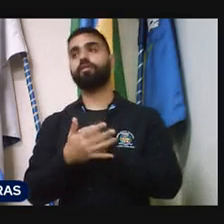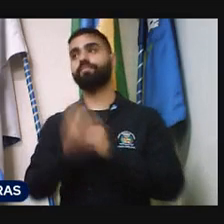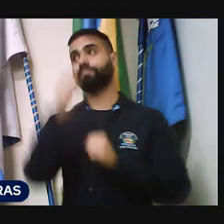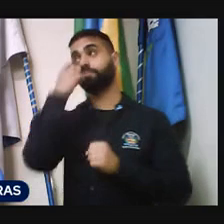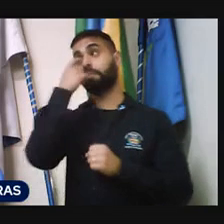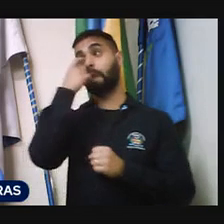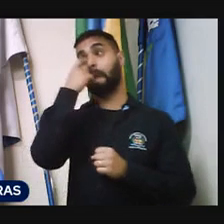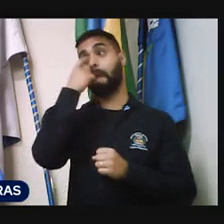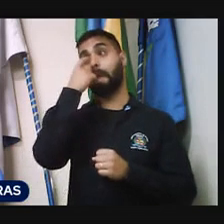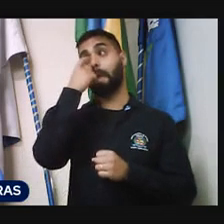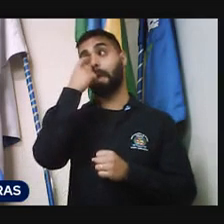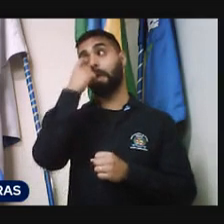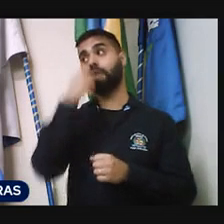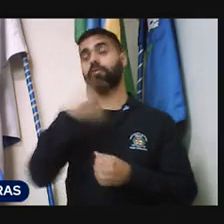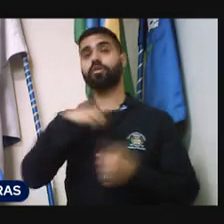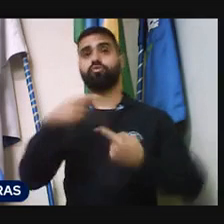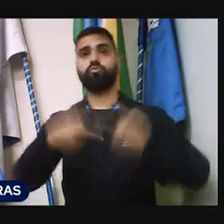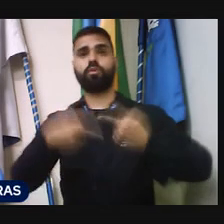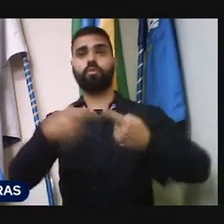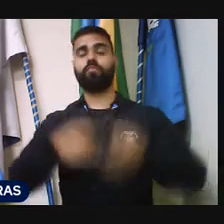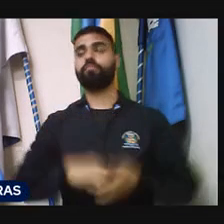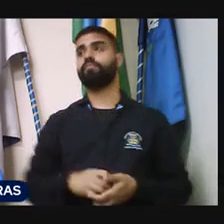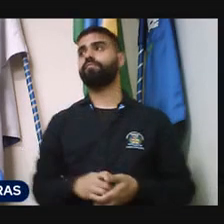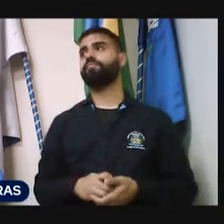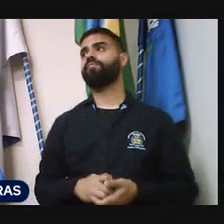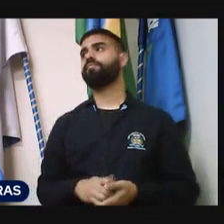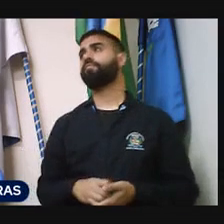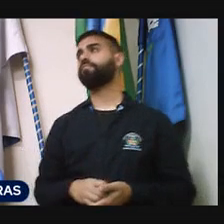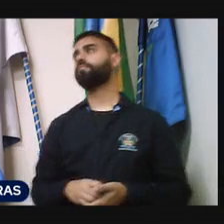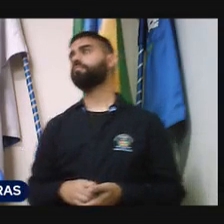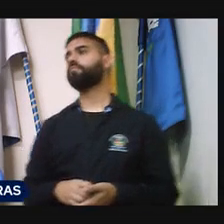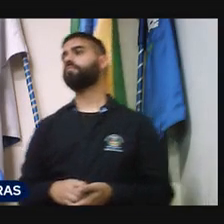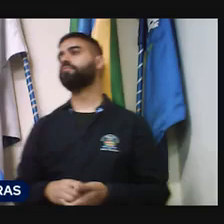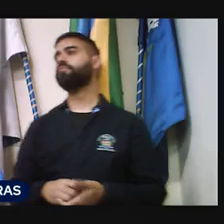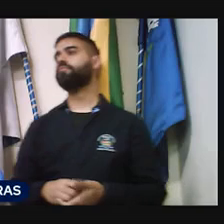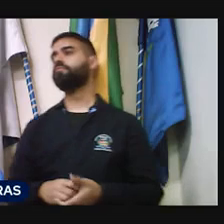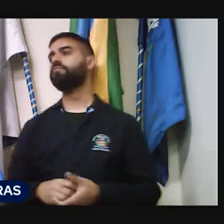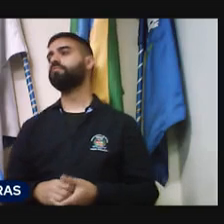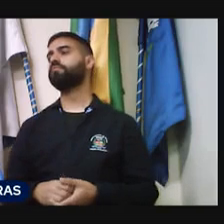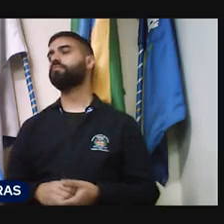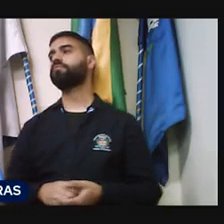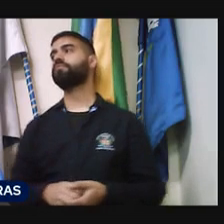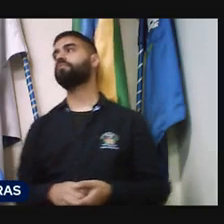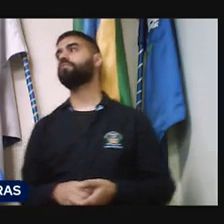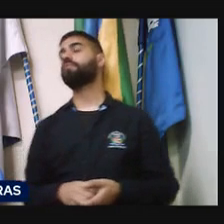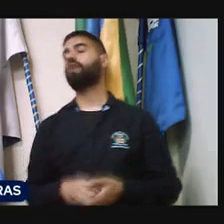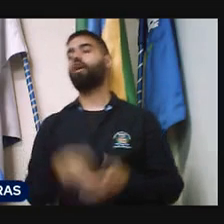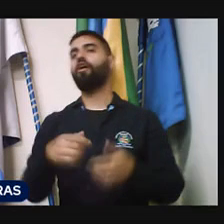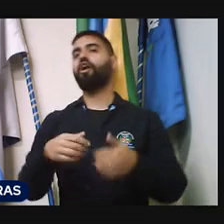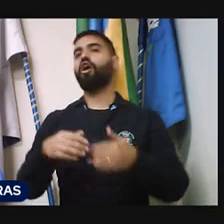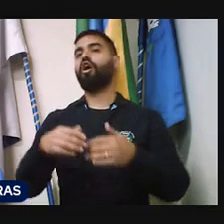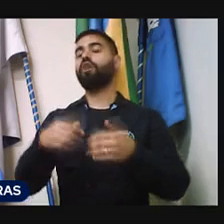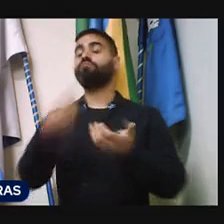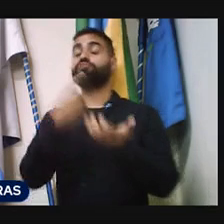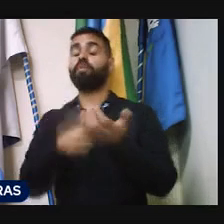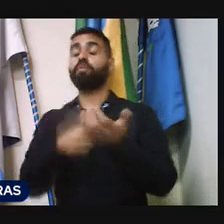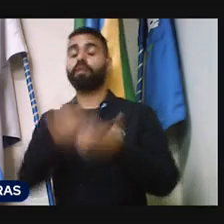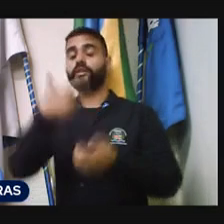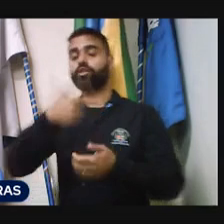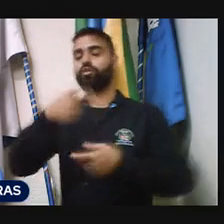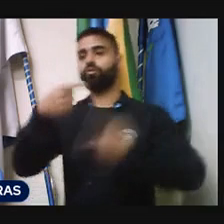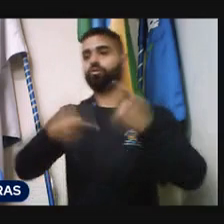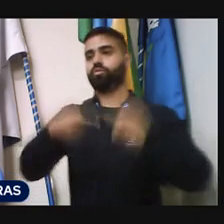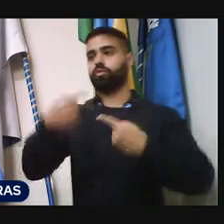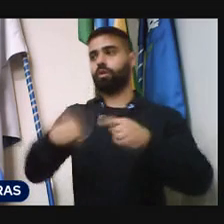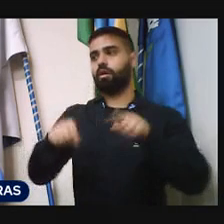dá outras providências em discussão em 91 16 doc discutir Fica marcado a segunda